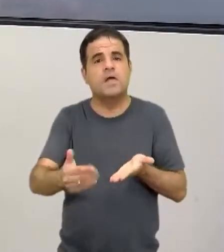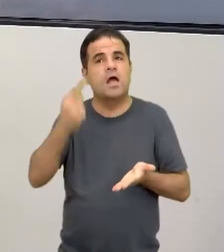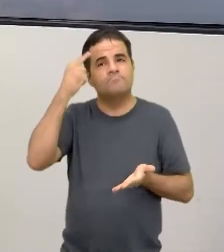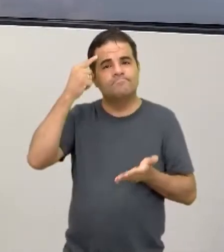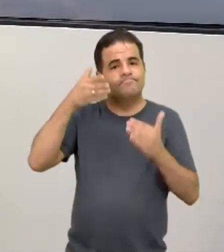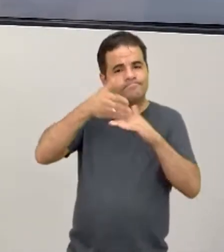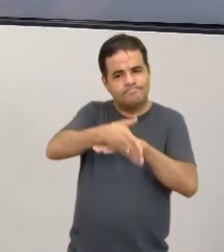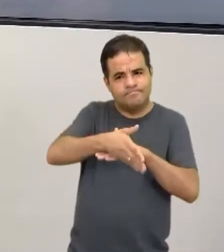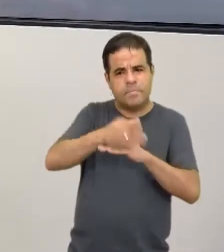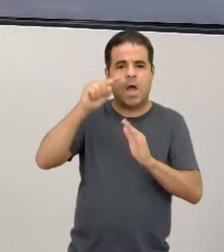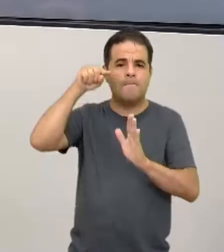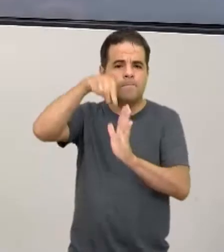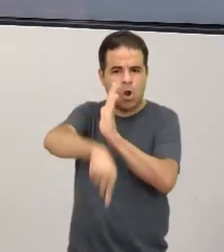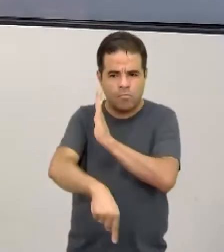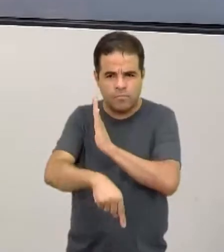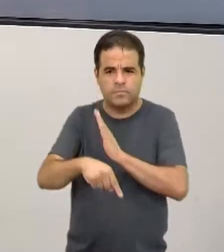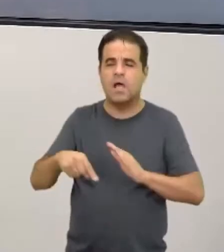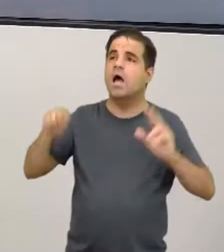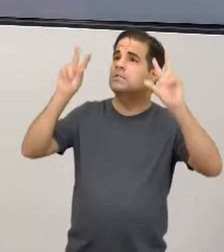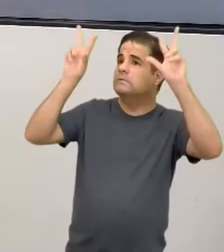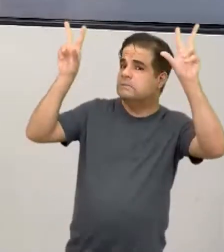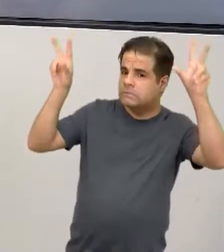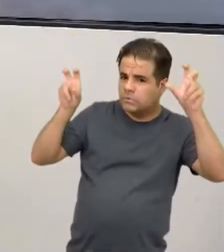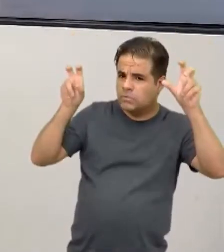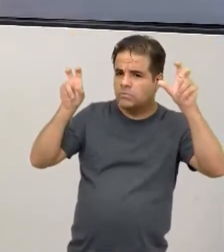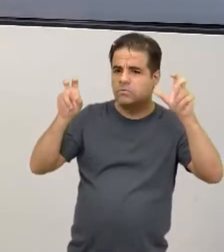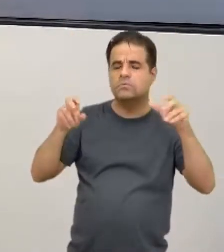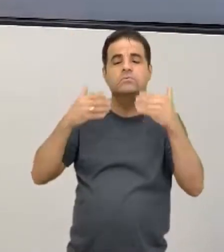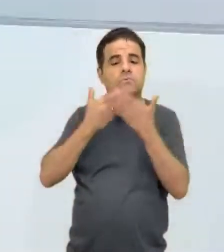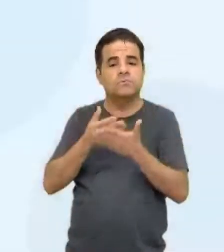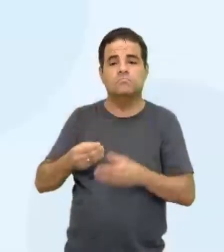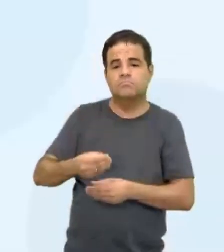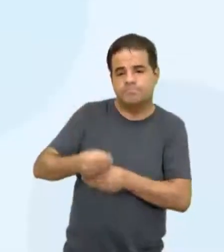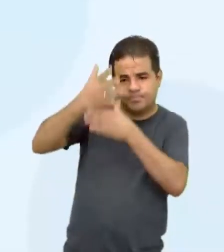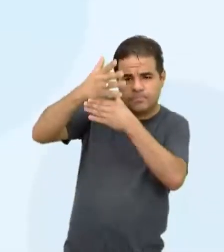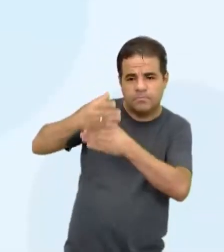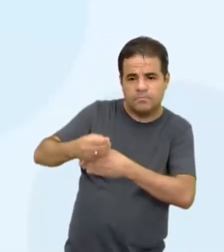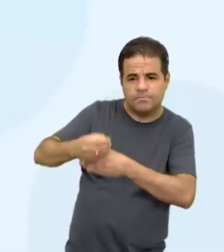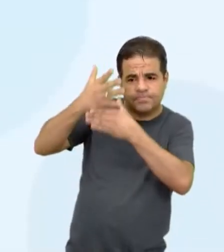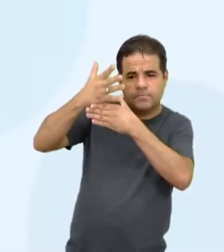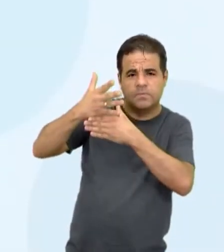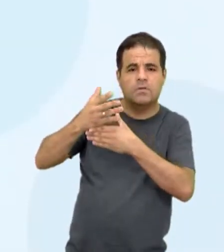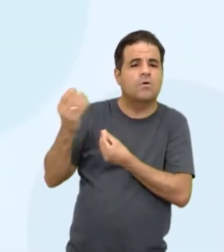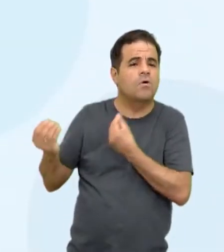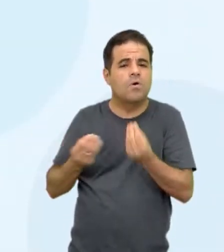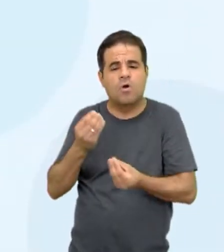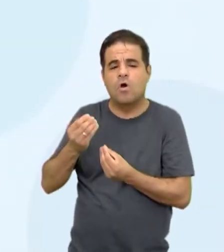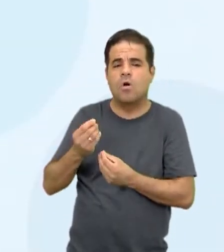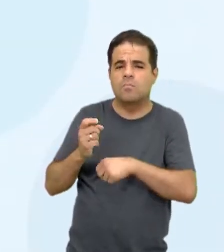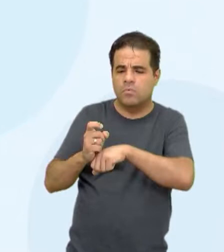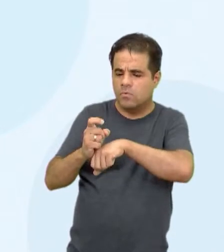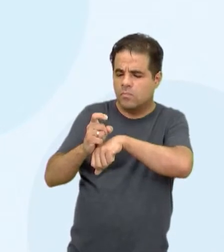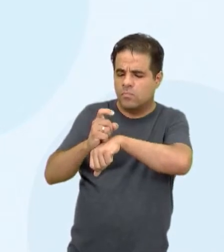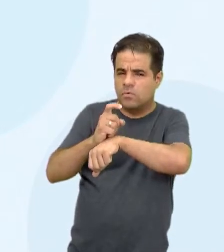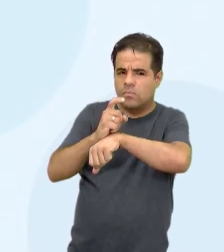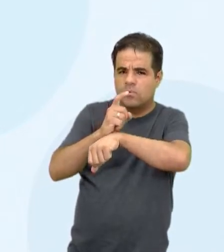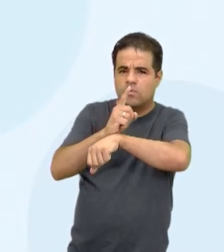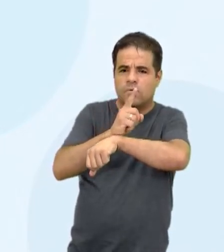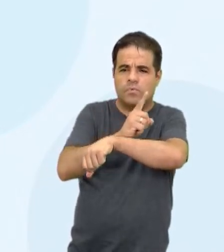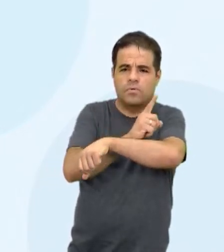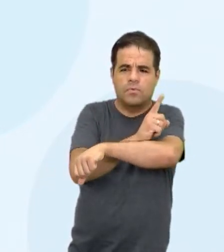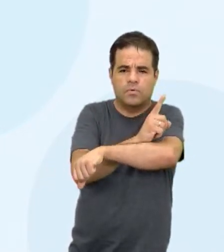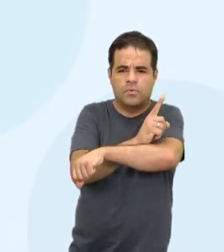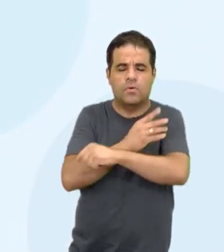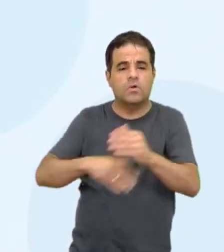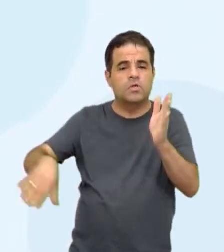a gente aprofundar um pouquinho mais a respeito disso, tá aí para vocês no chat. Como evoluiu a espécie humana até chegarmos ao